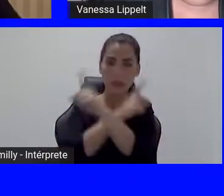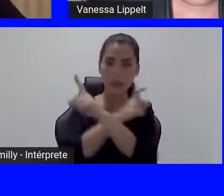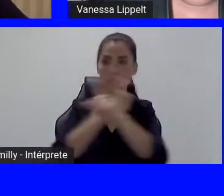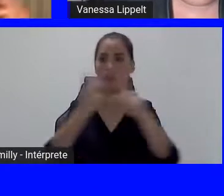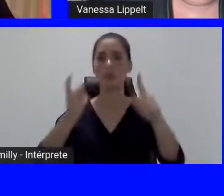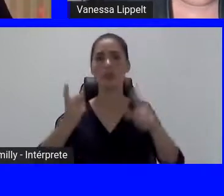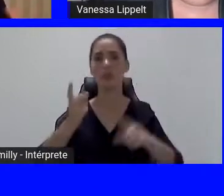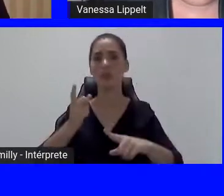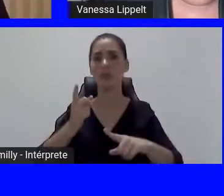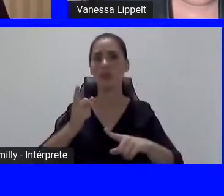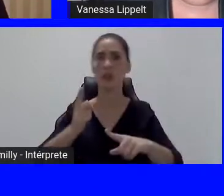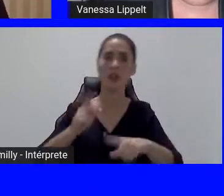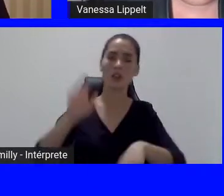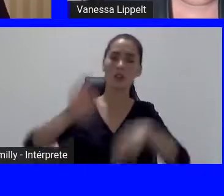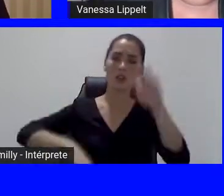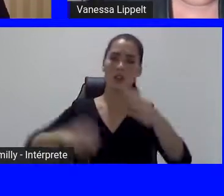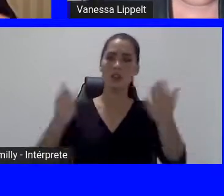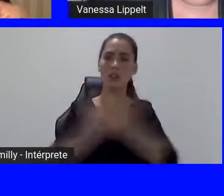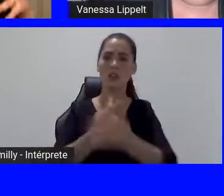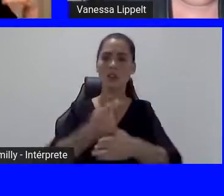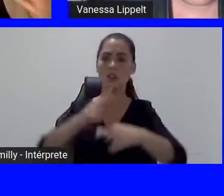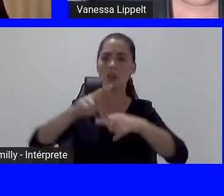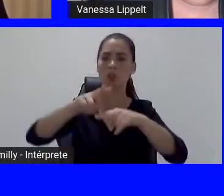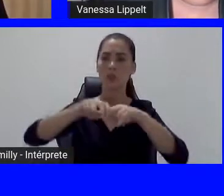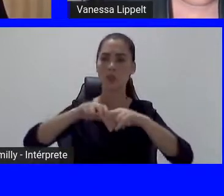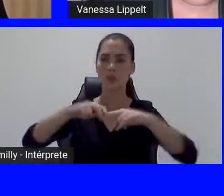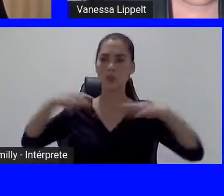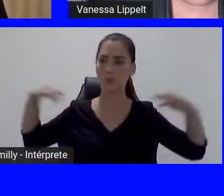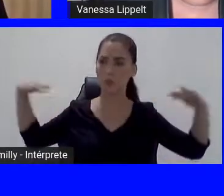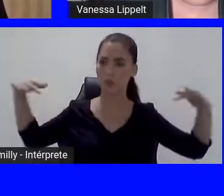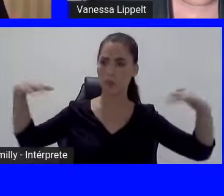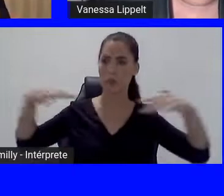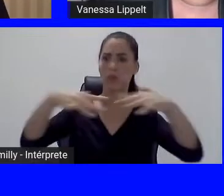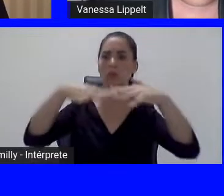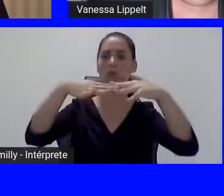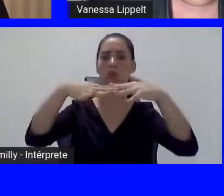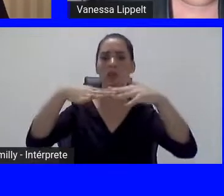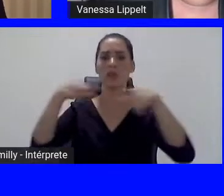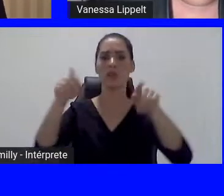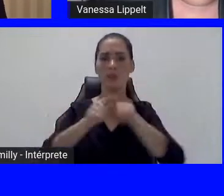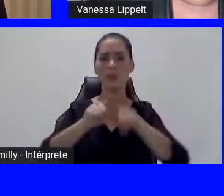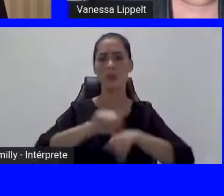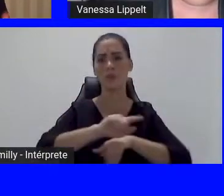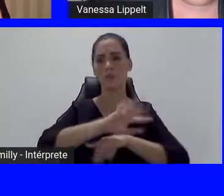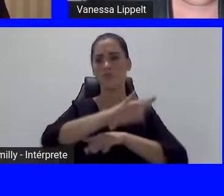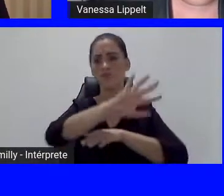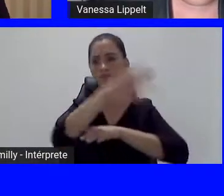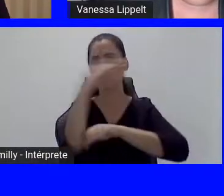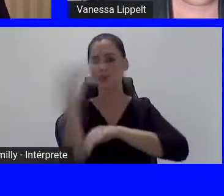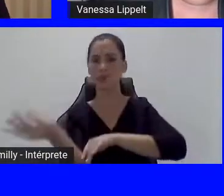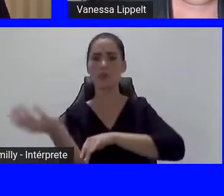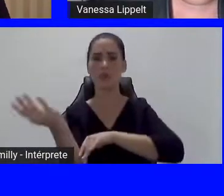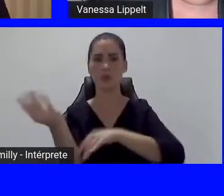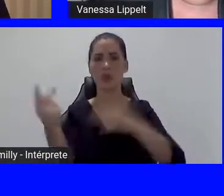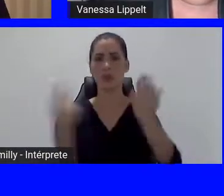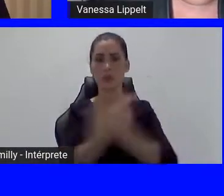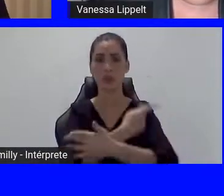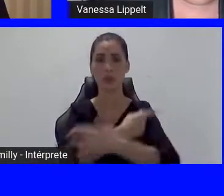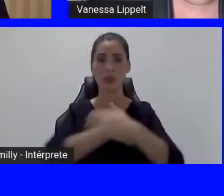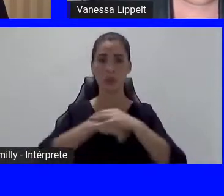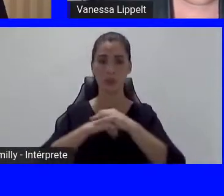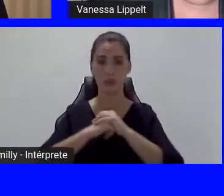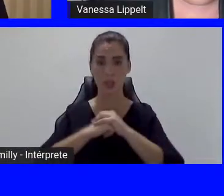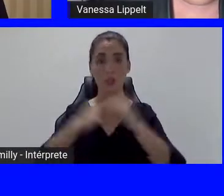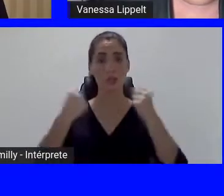muitas enchentes ou catástrofes naturais. Então, nós não podemos abrir mão das Forças Armadas no auxílio da